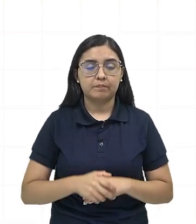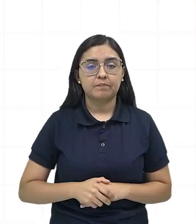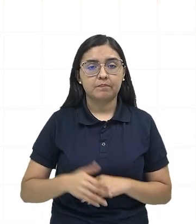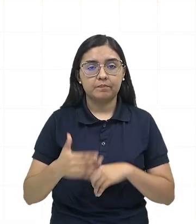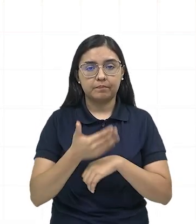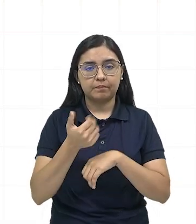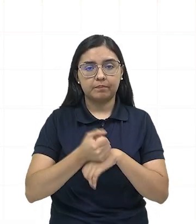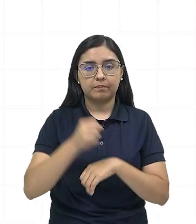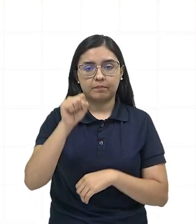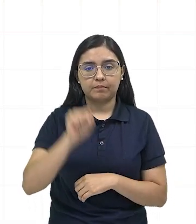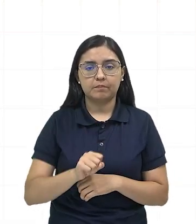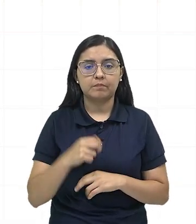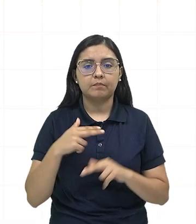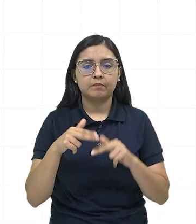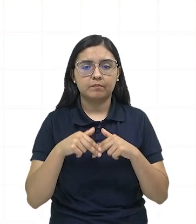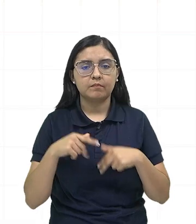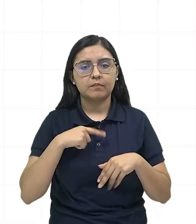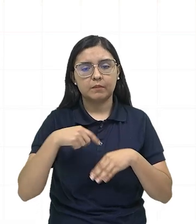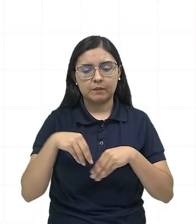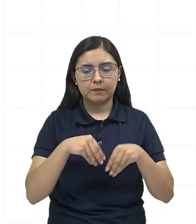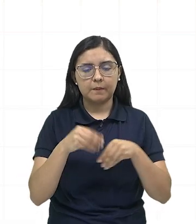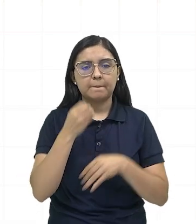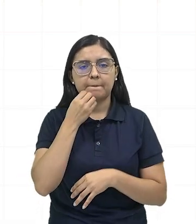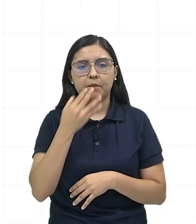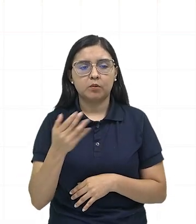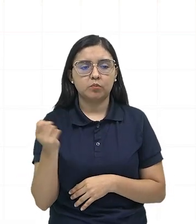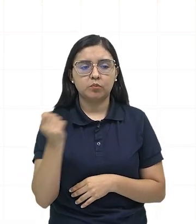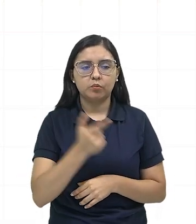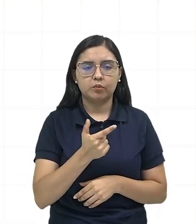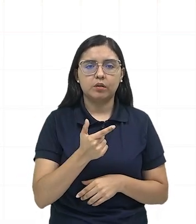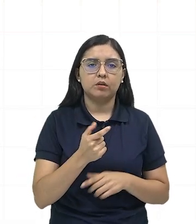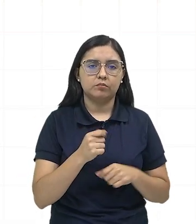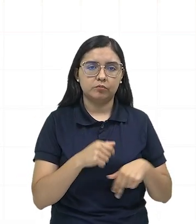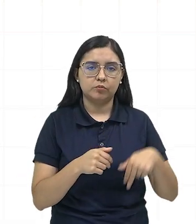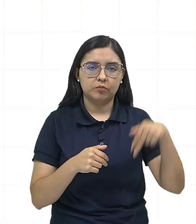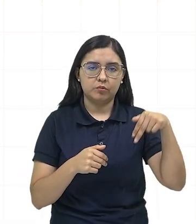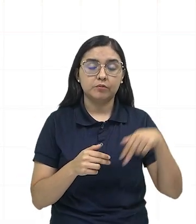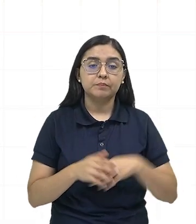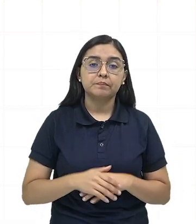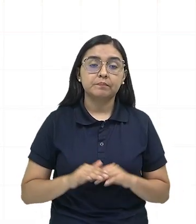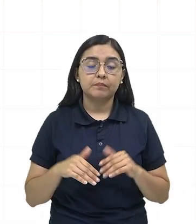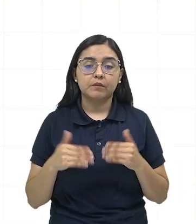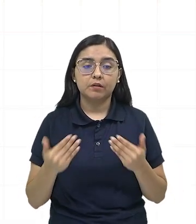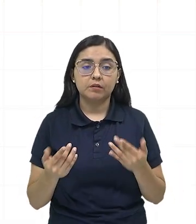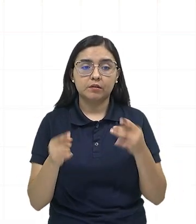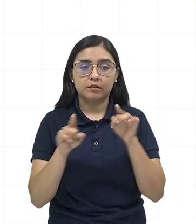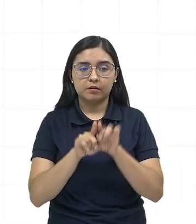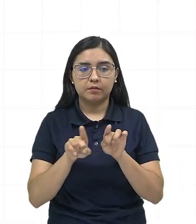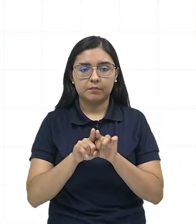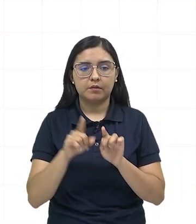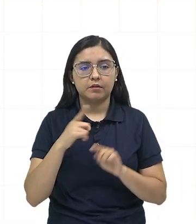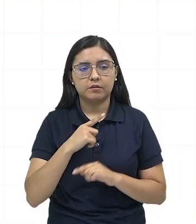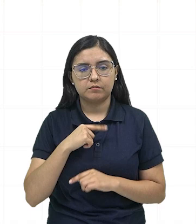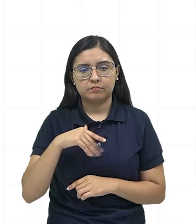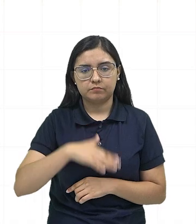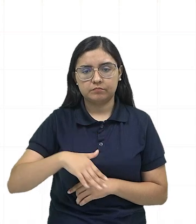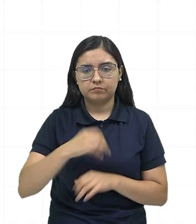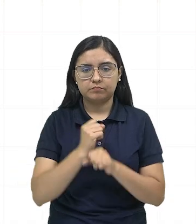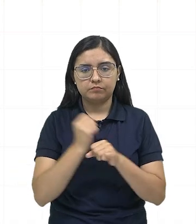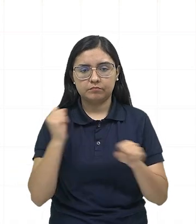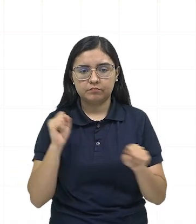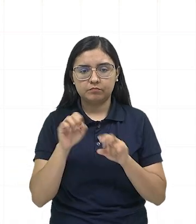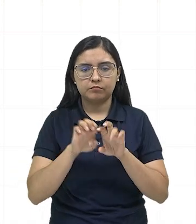né, de terem terras mais férteis que as do norte, conseguem desenvolver. Teremos também grandes propriedades e